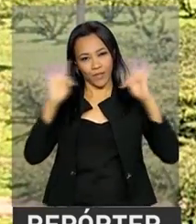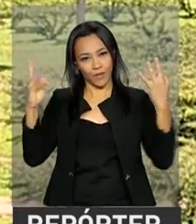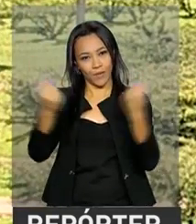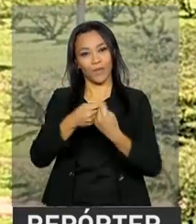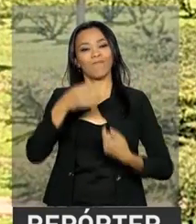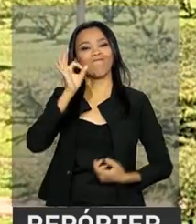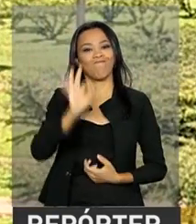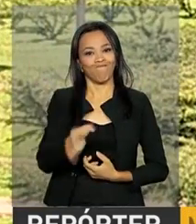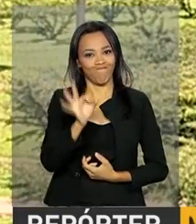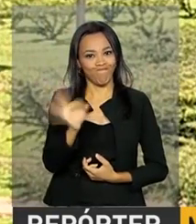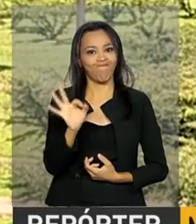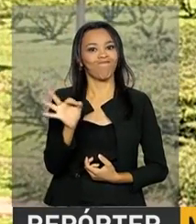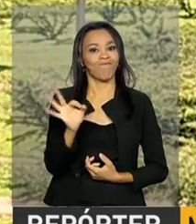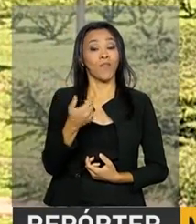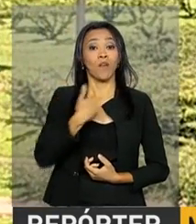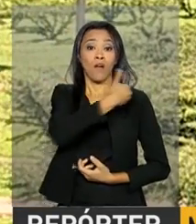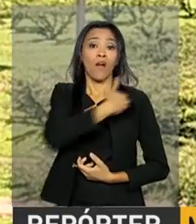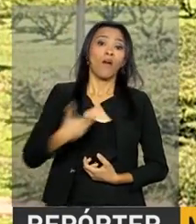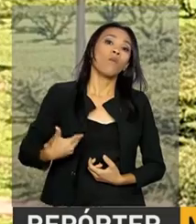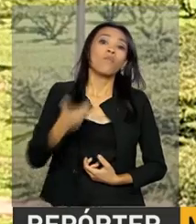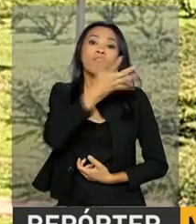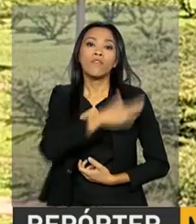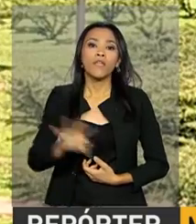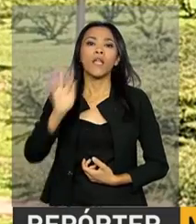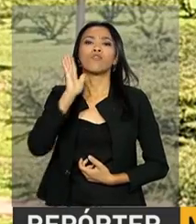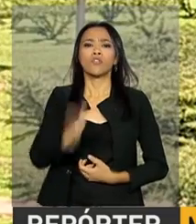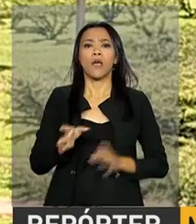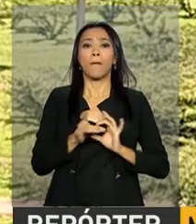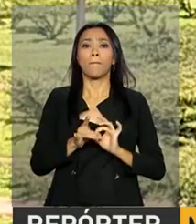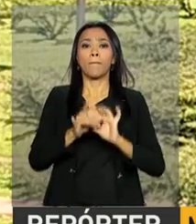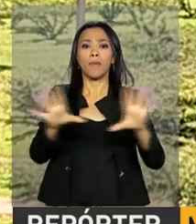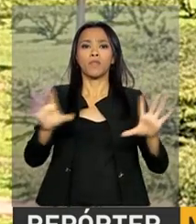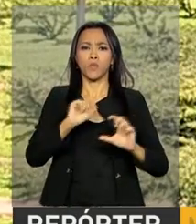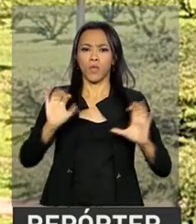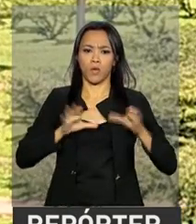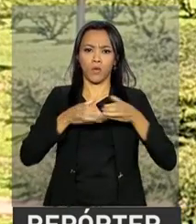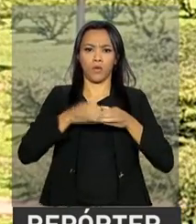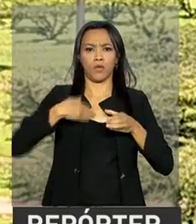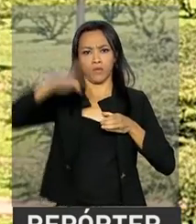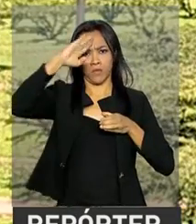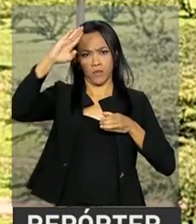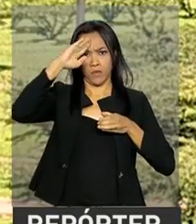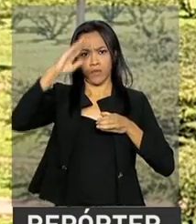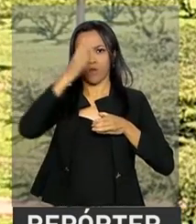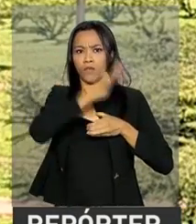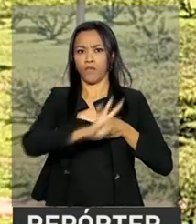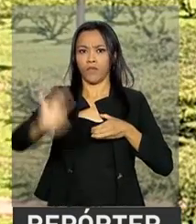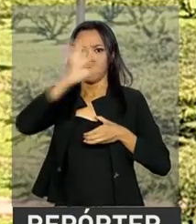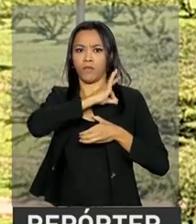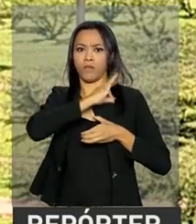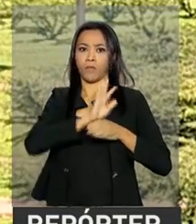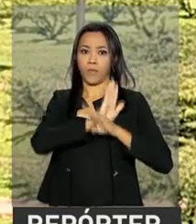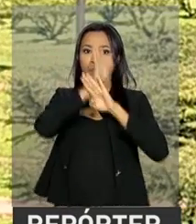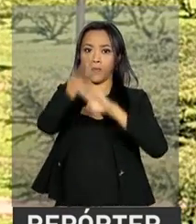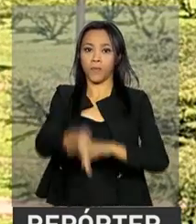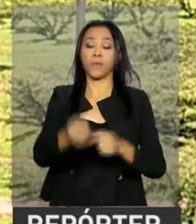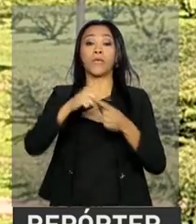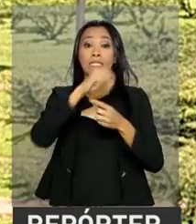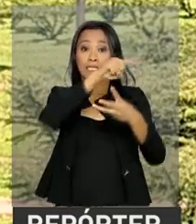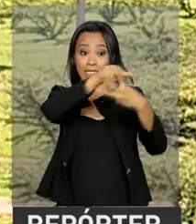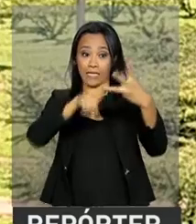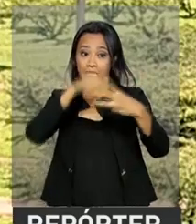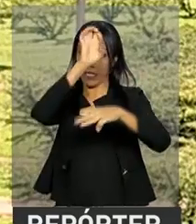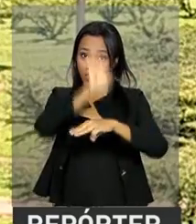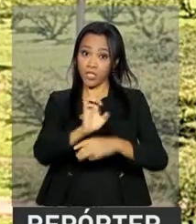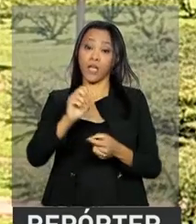É isso mesmo Leandro o governo federal autorizou a presença da força nacional nesses três estados Rio Grande do Norte